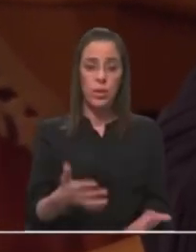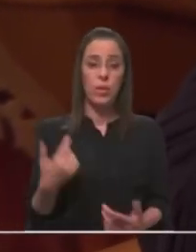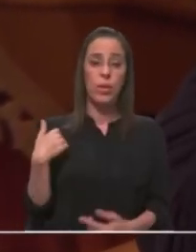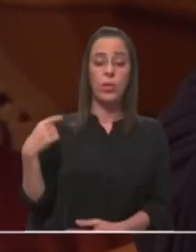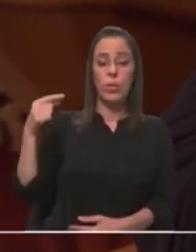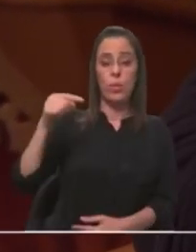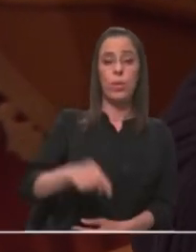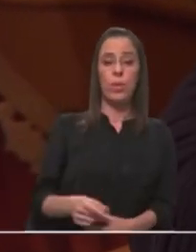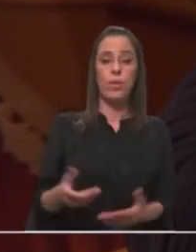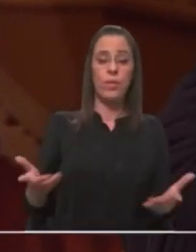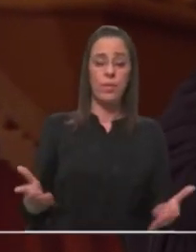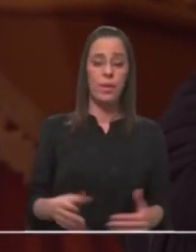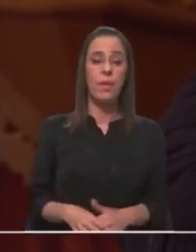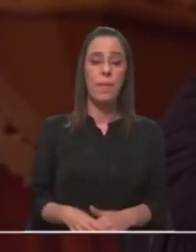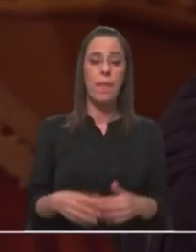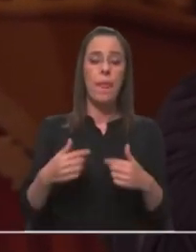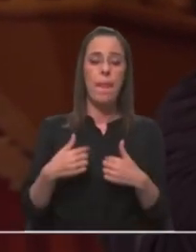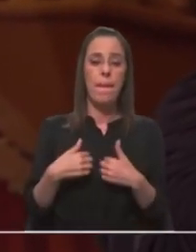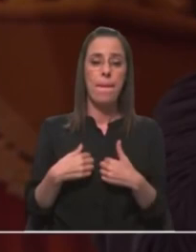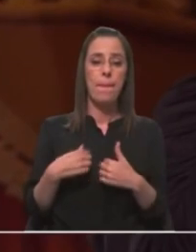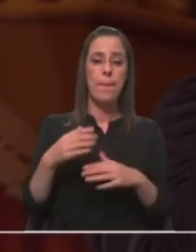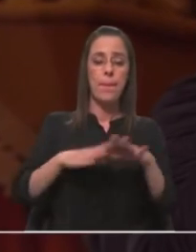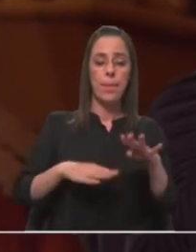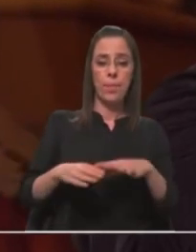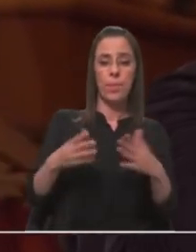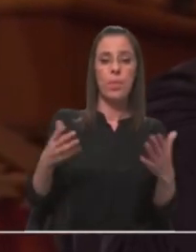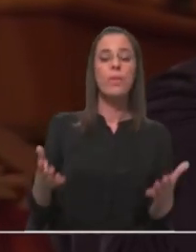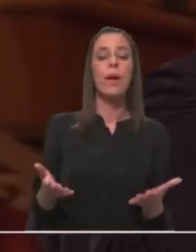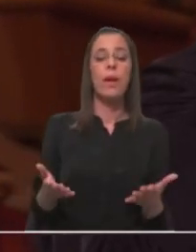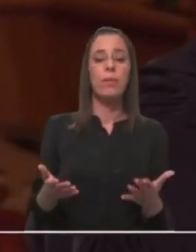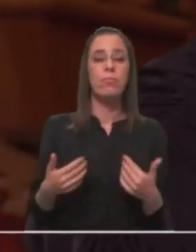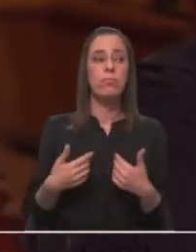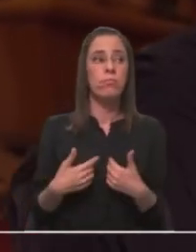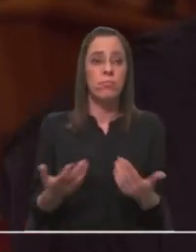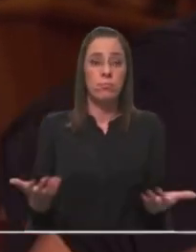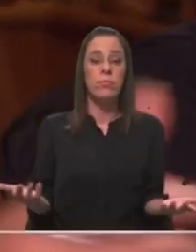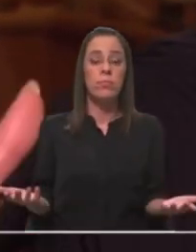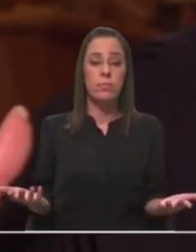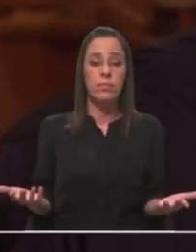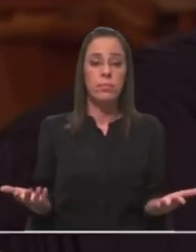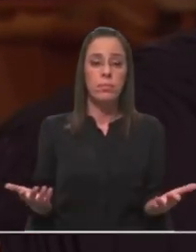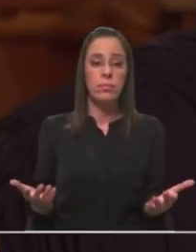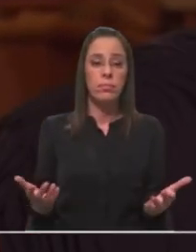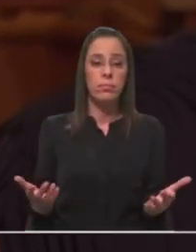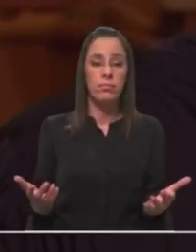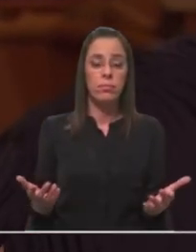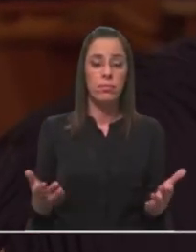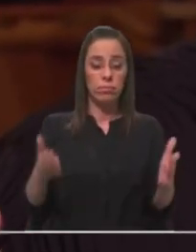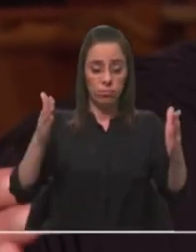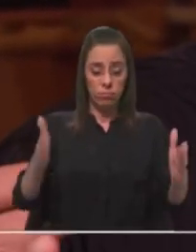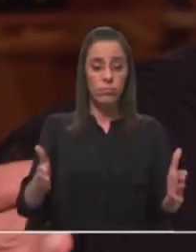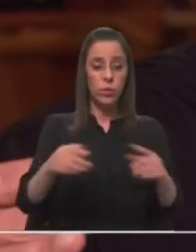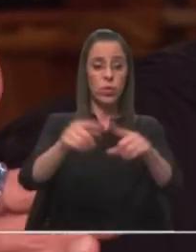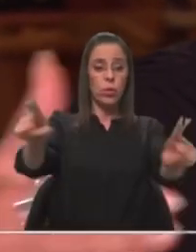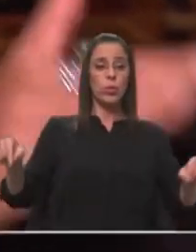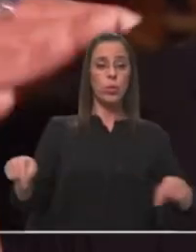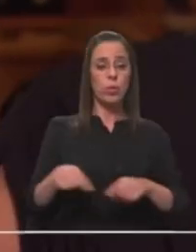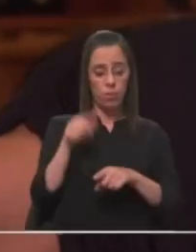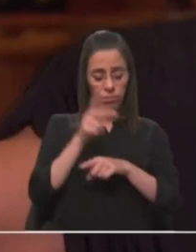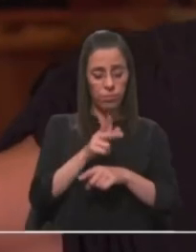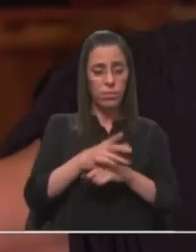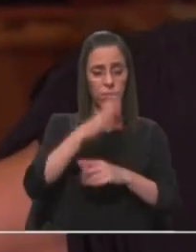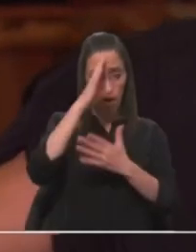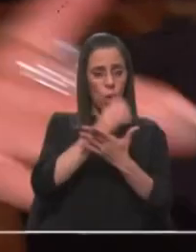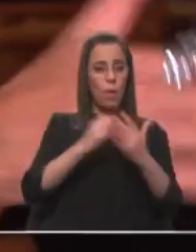venho. A gente, quando faz, a gente tá ali, trancada num estúdio, e a gente não